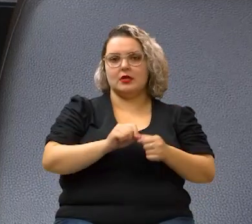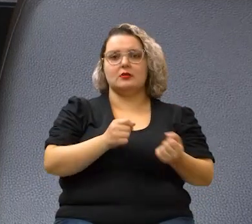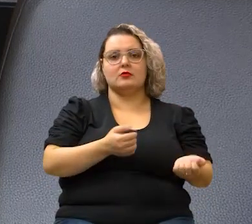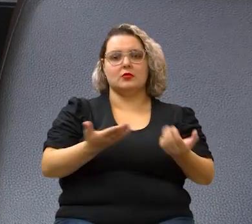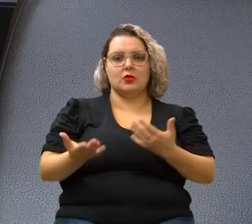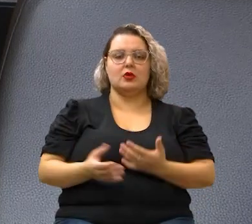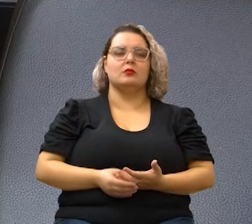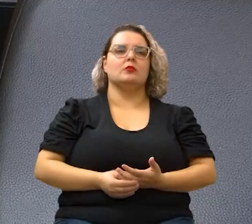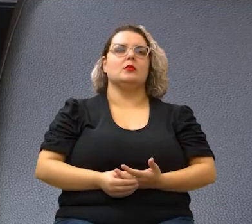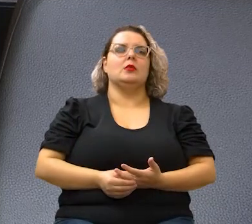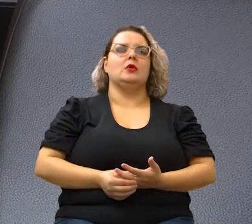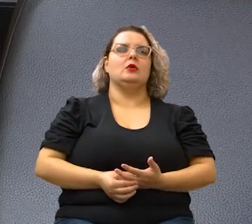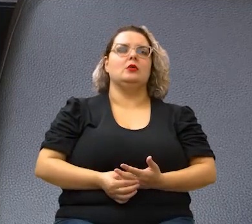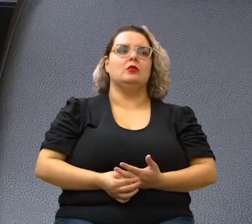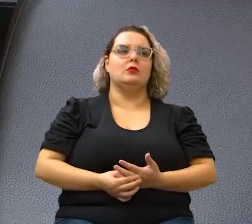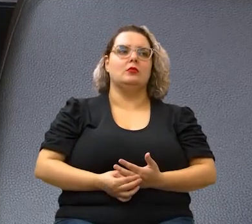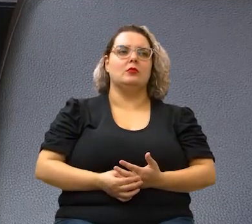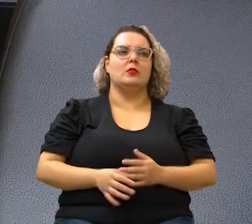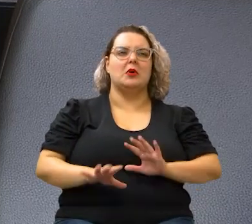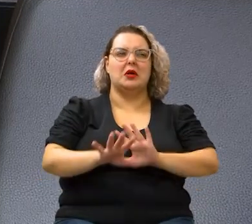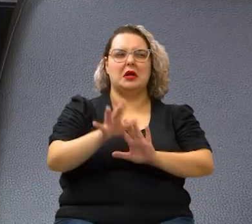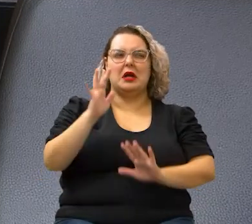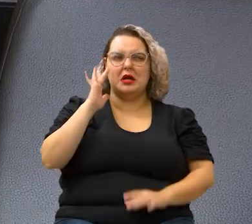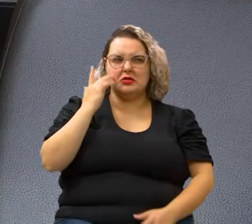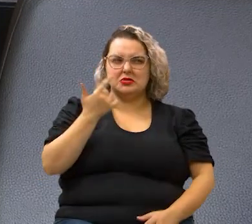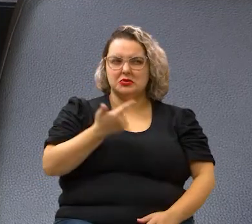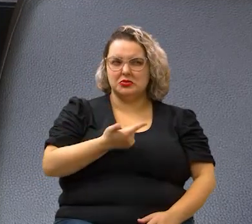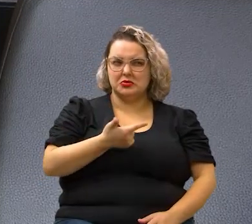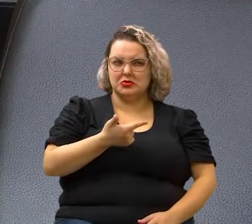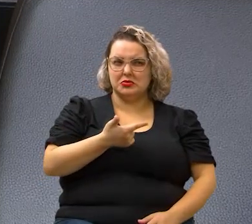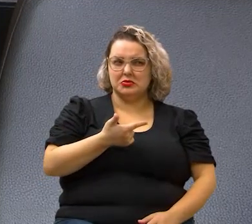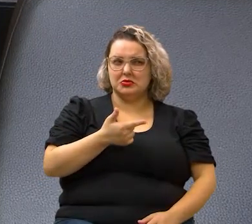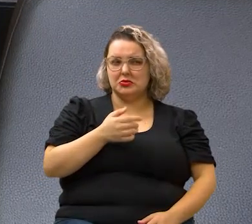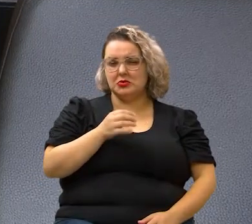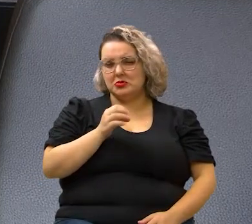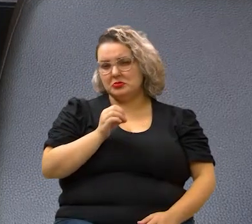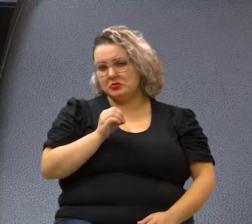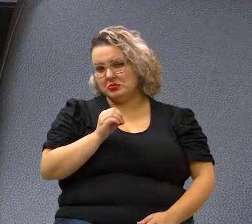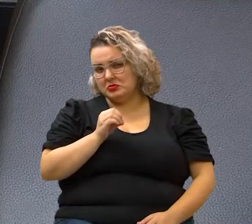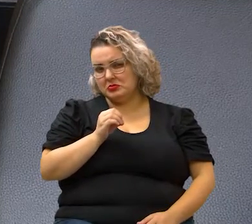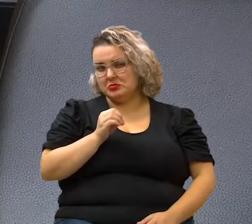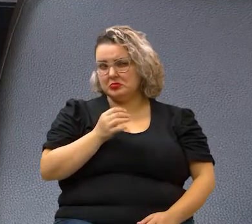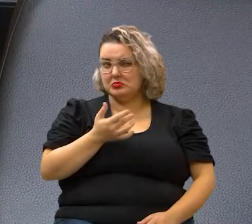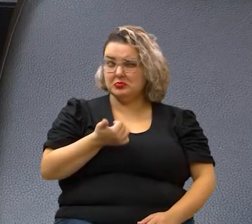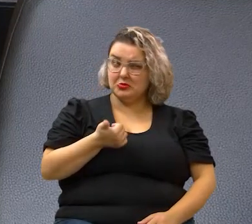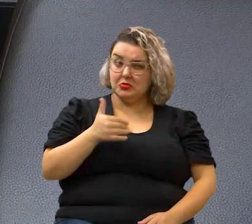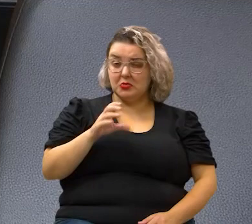fazer uma apresentação, uma marcha, acho que, se não me engano,